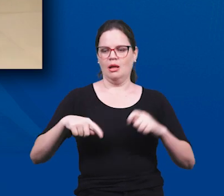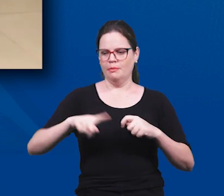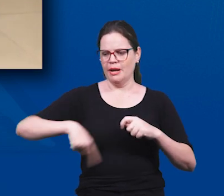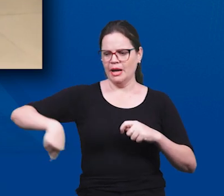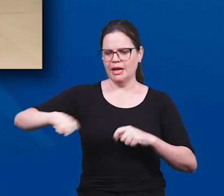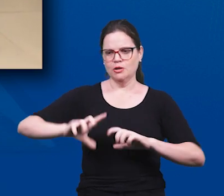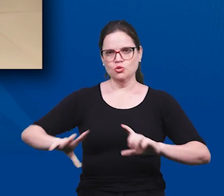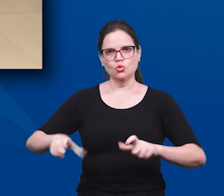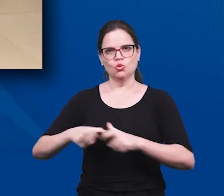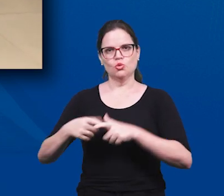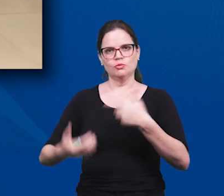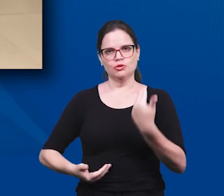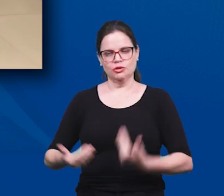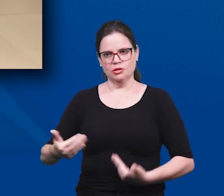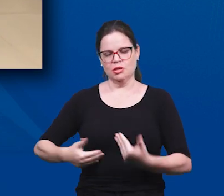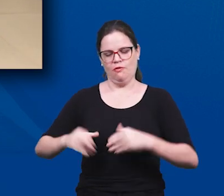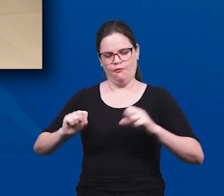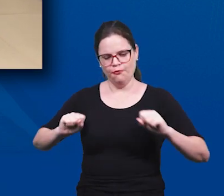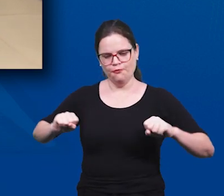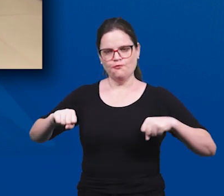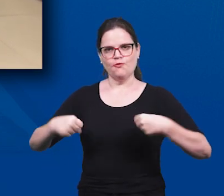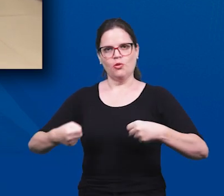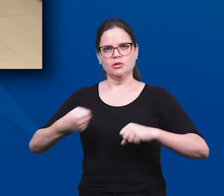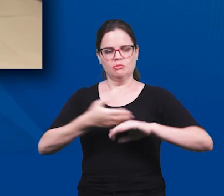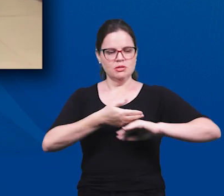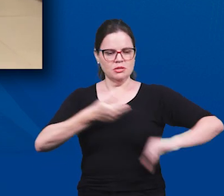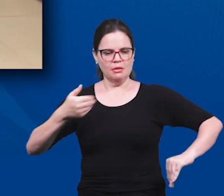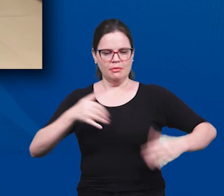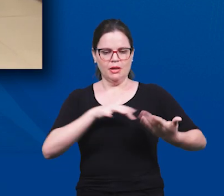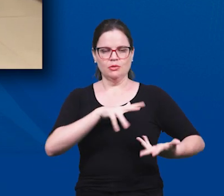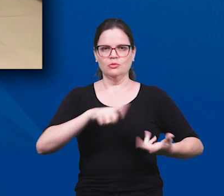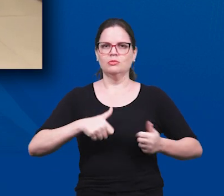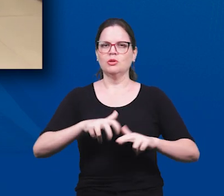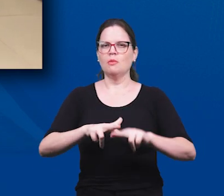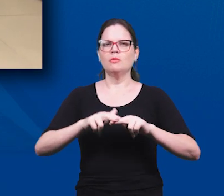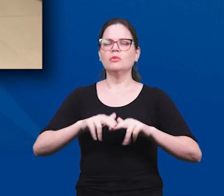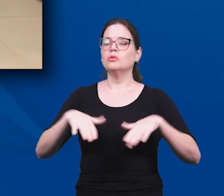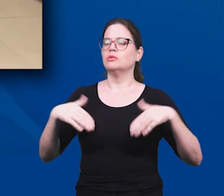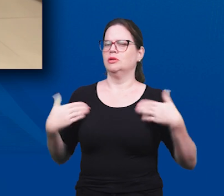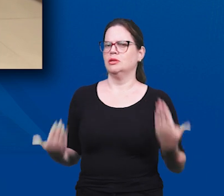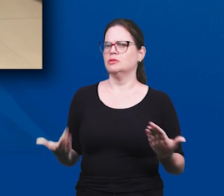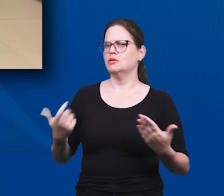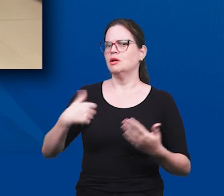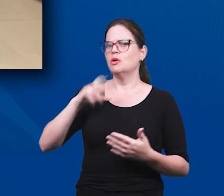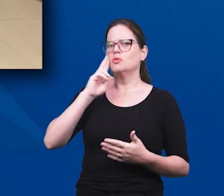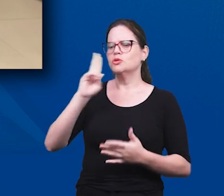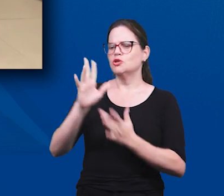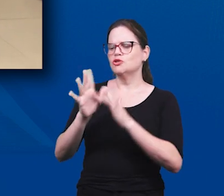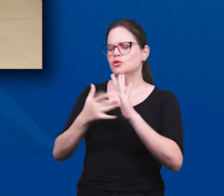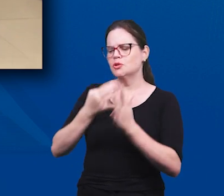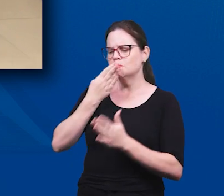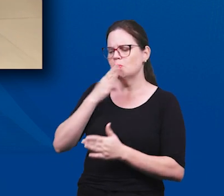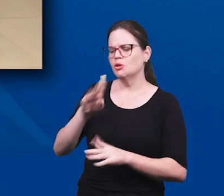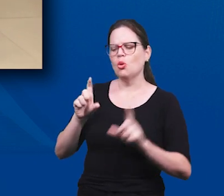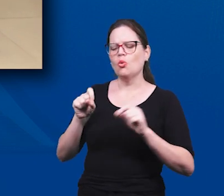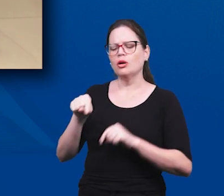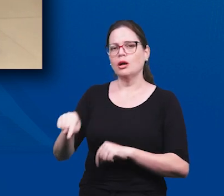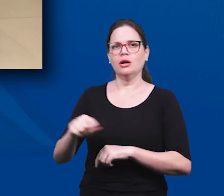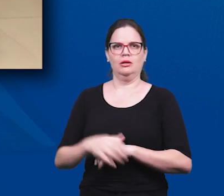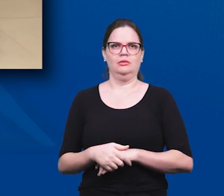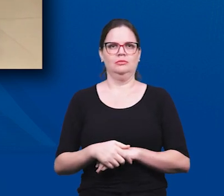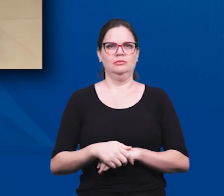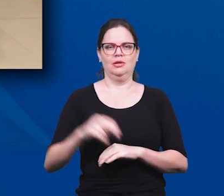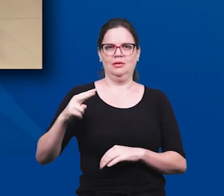igreja para não contaminar com o mundo. Por causa disso, qual foi a promessa que Jesus fez à